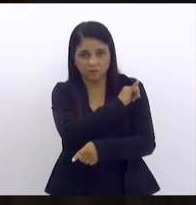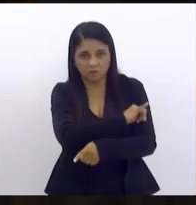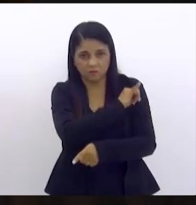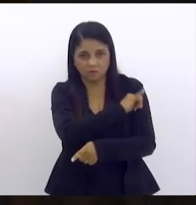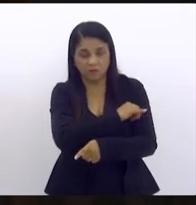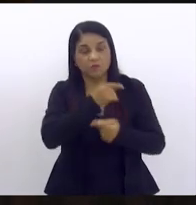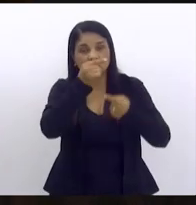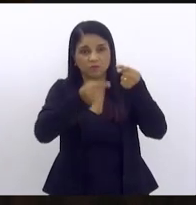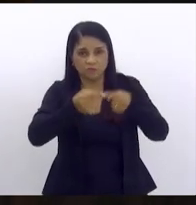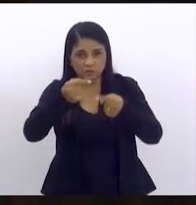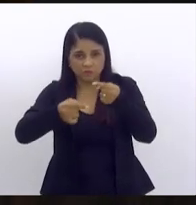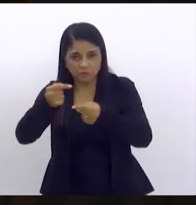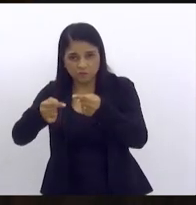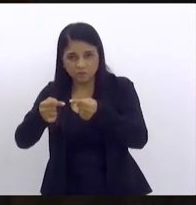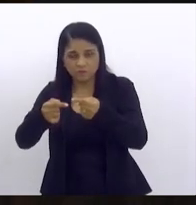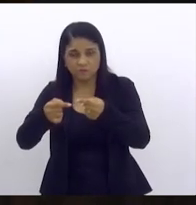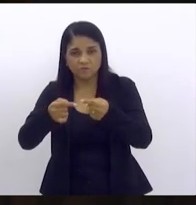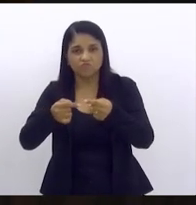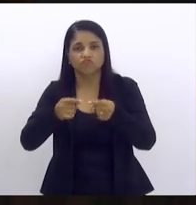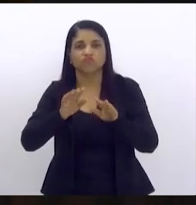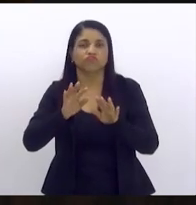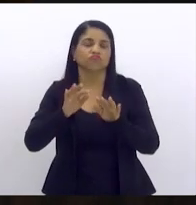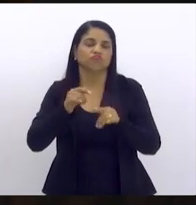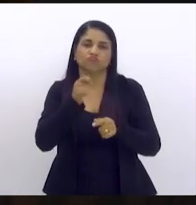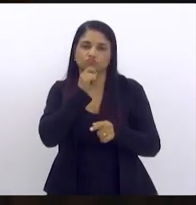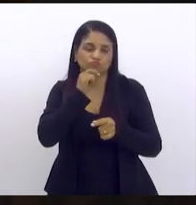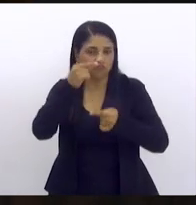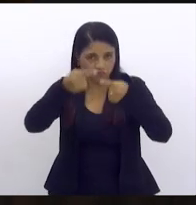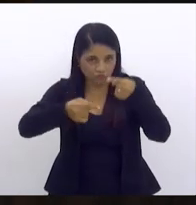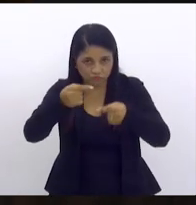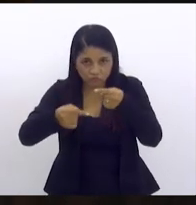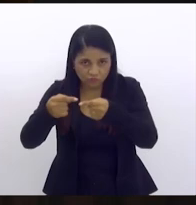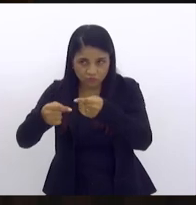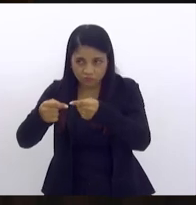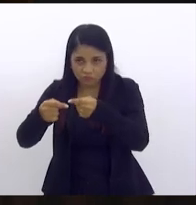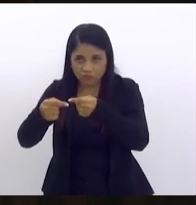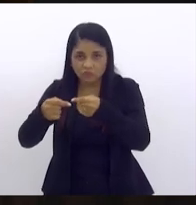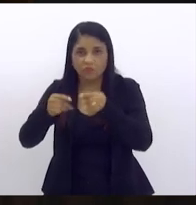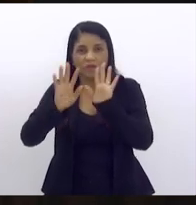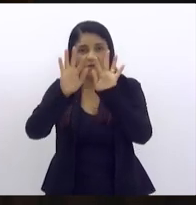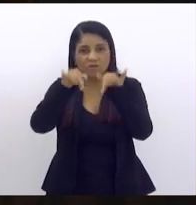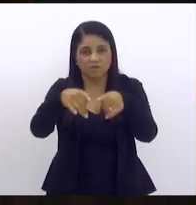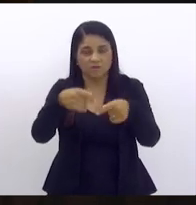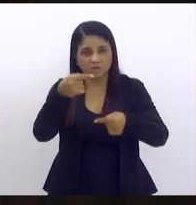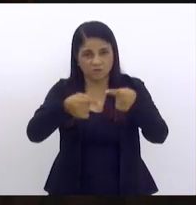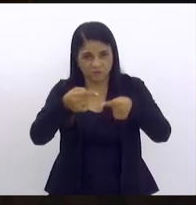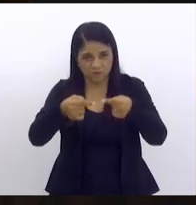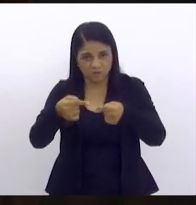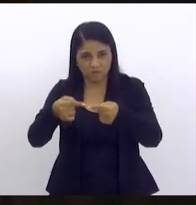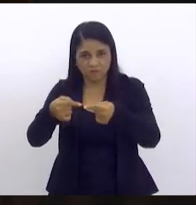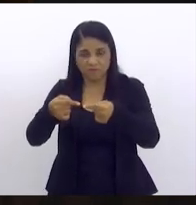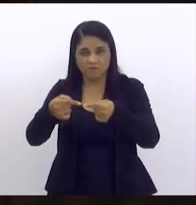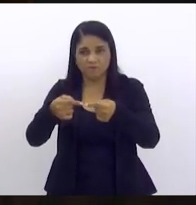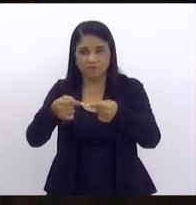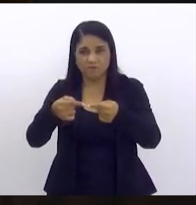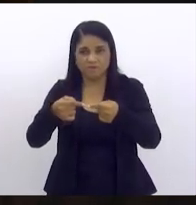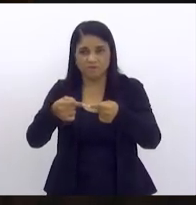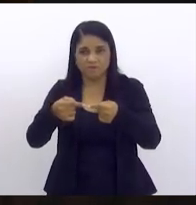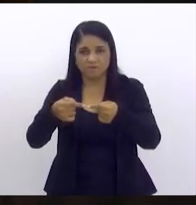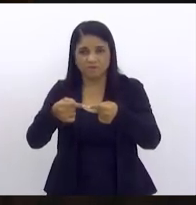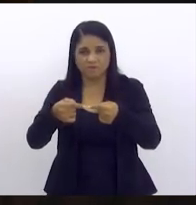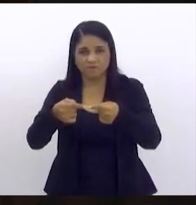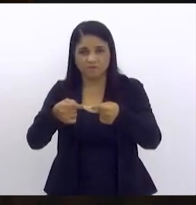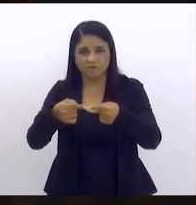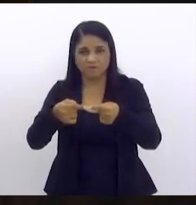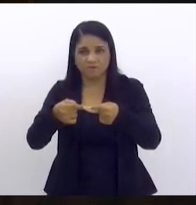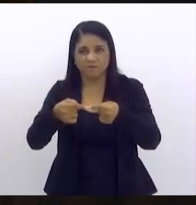Em discussão. Não havendo mais quem queira discutir, encerrada a discussão. Não, esse é...